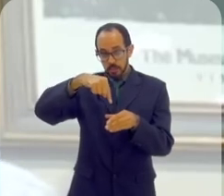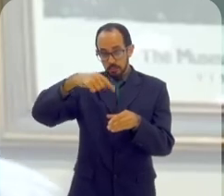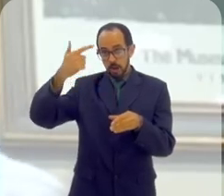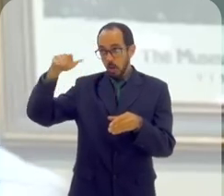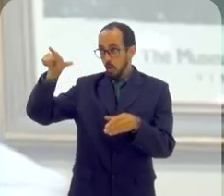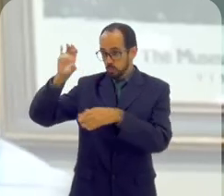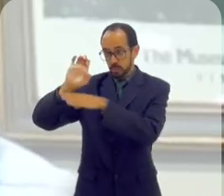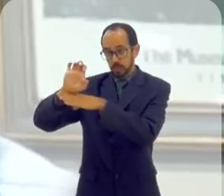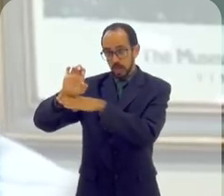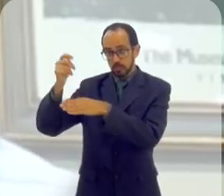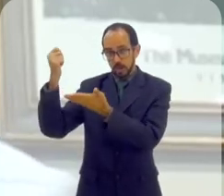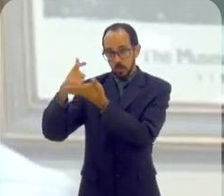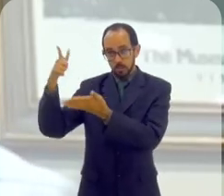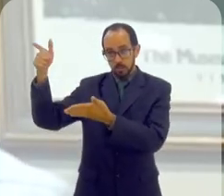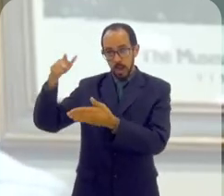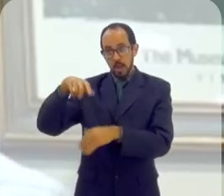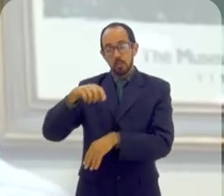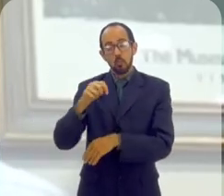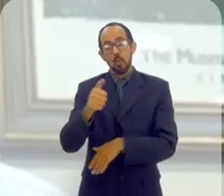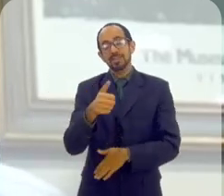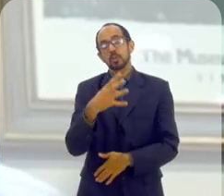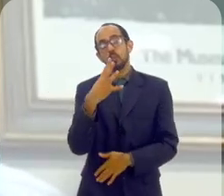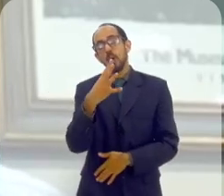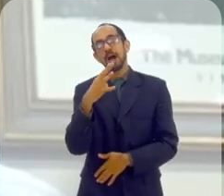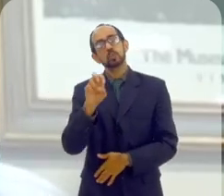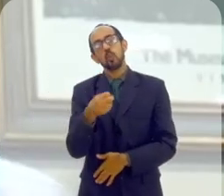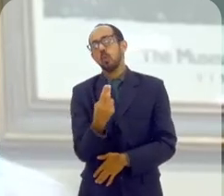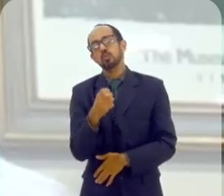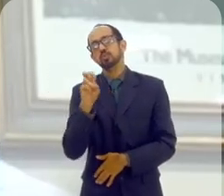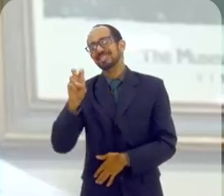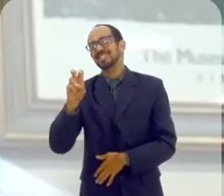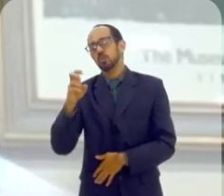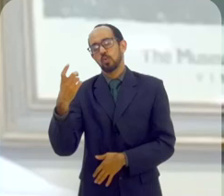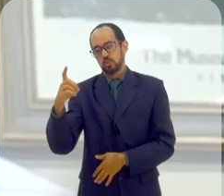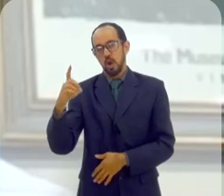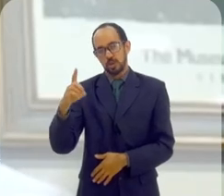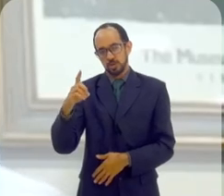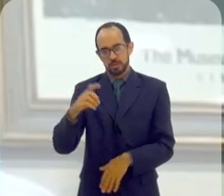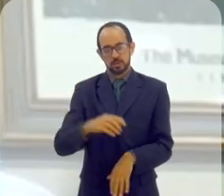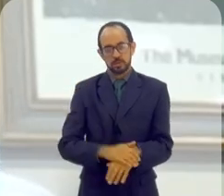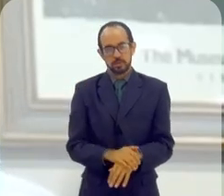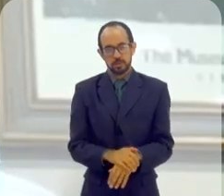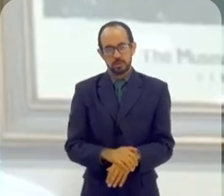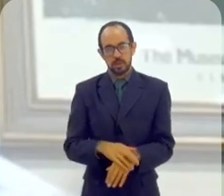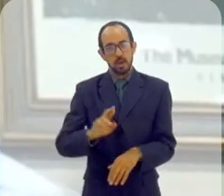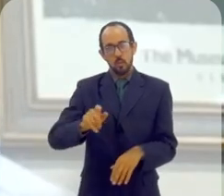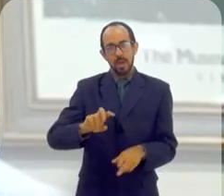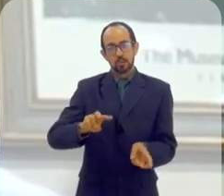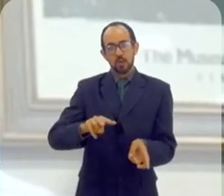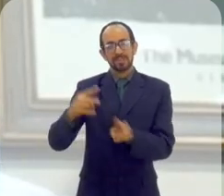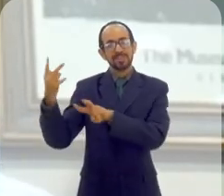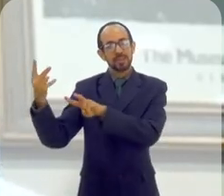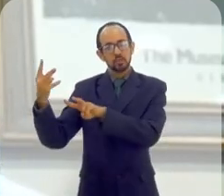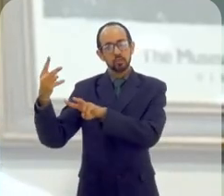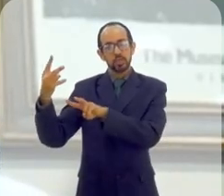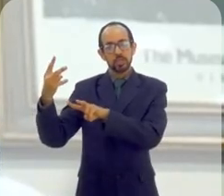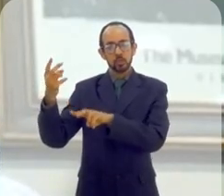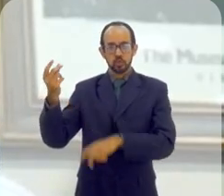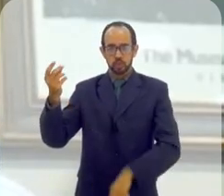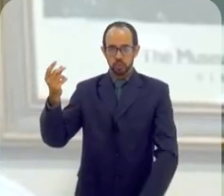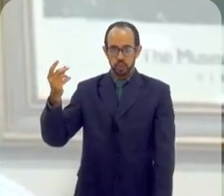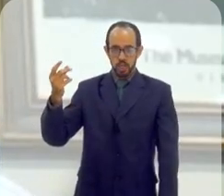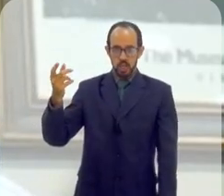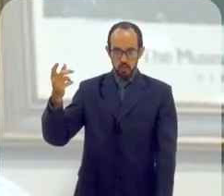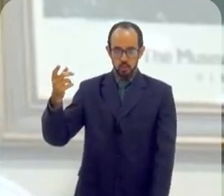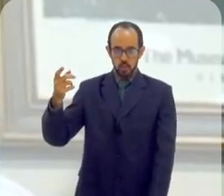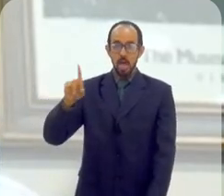por volta de outros estados por volta de quatro segundos então Geisa não é só é bastante transferir um pouco estados renda